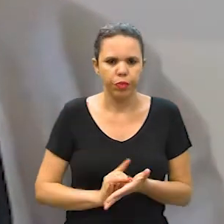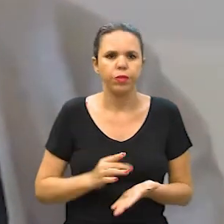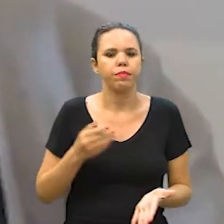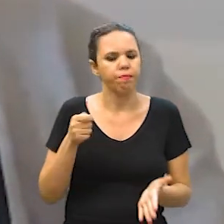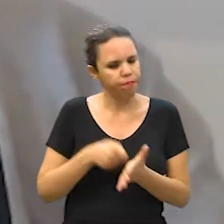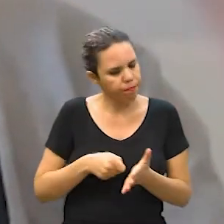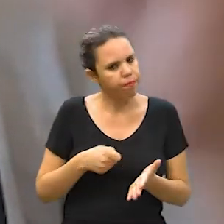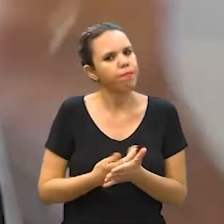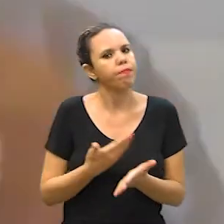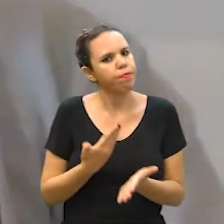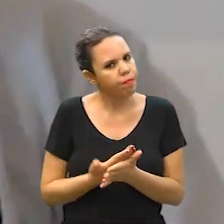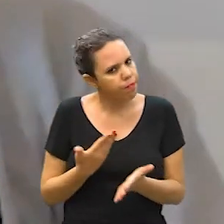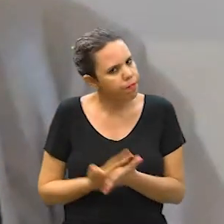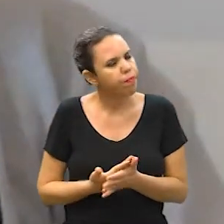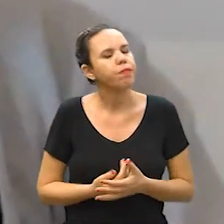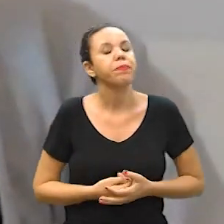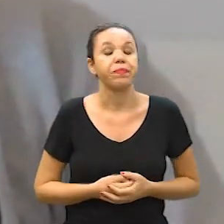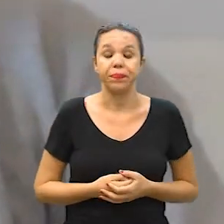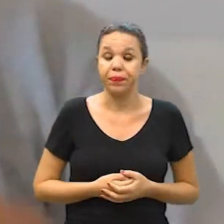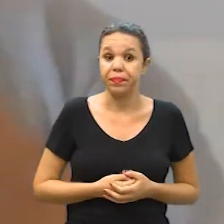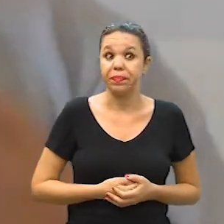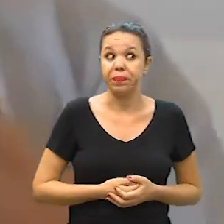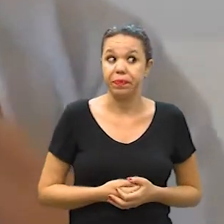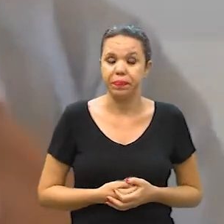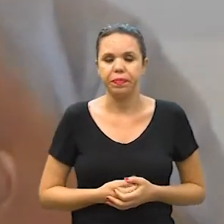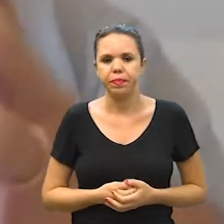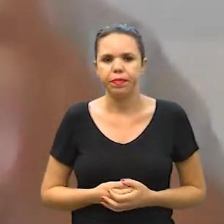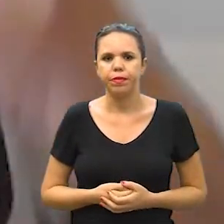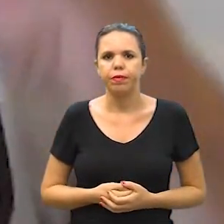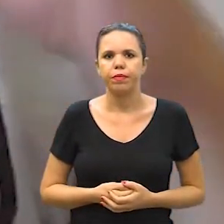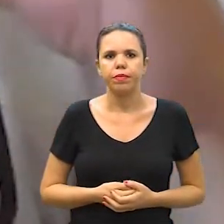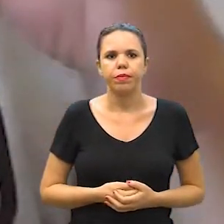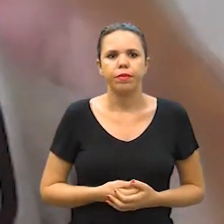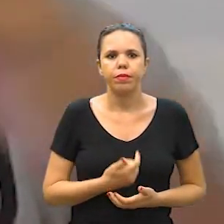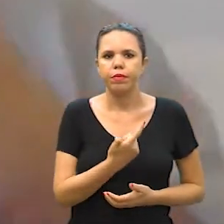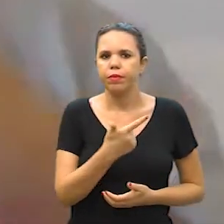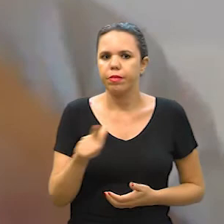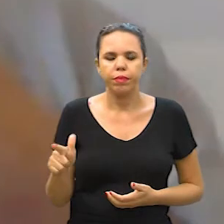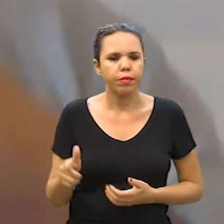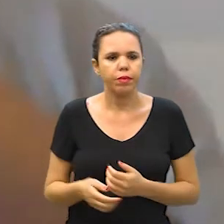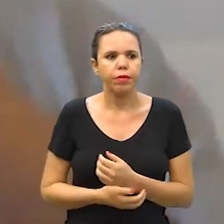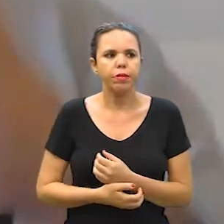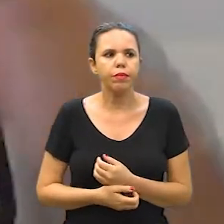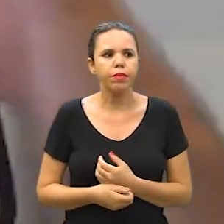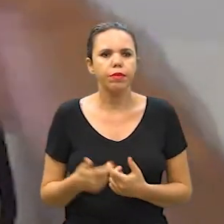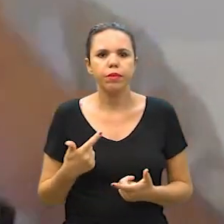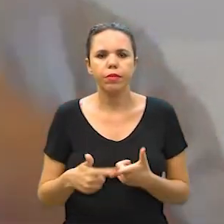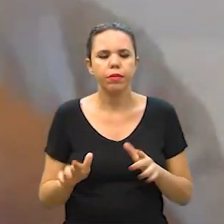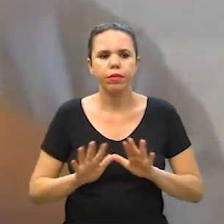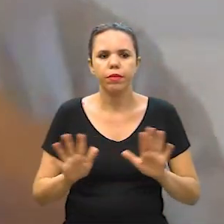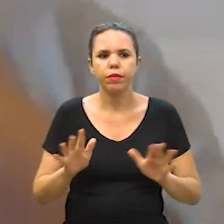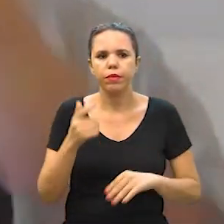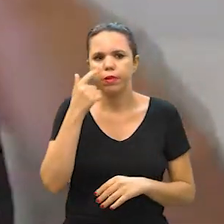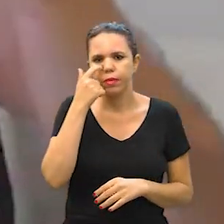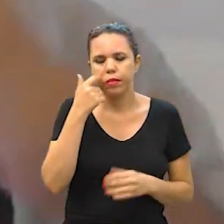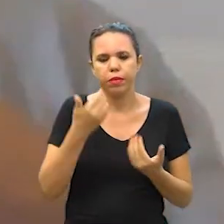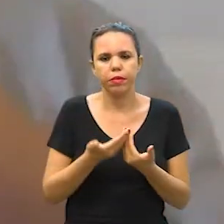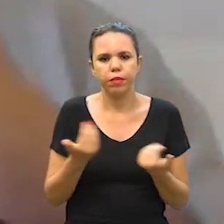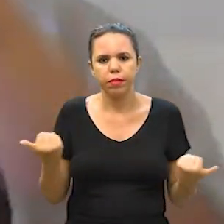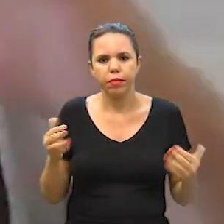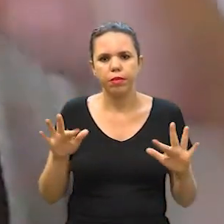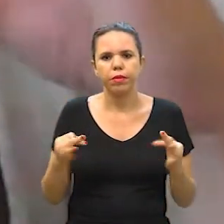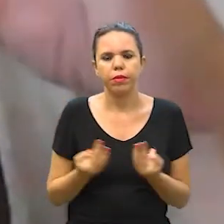se dedique aos estudos e que não tenha aquela quebra, aquele